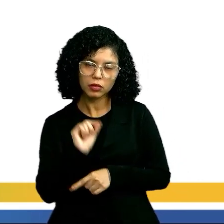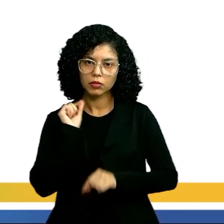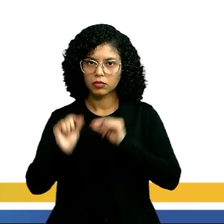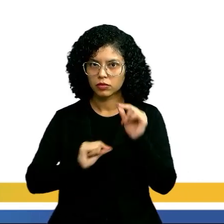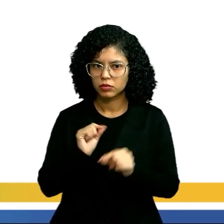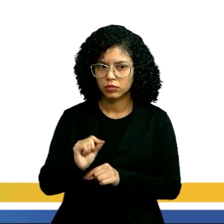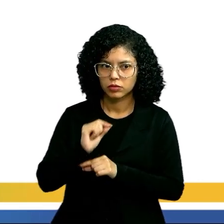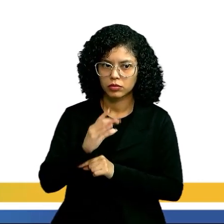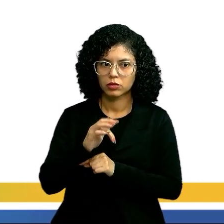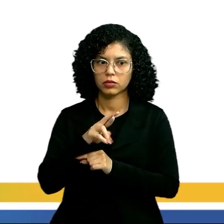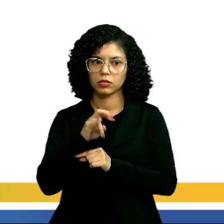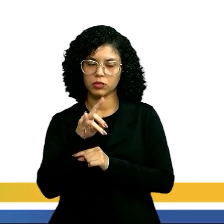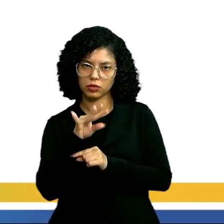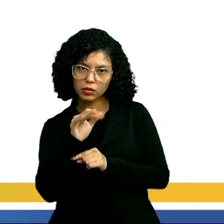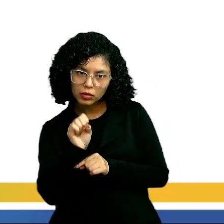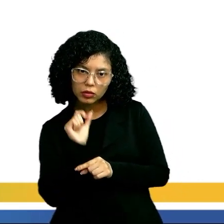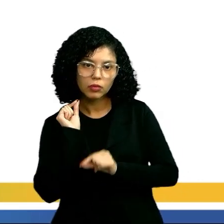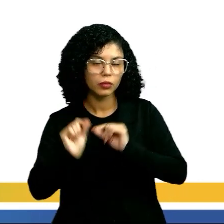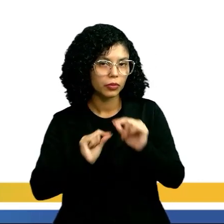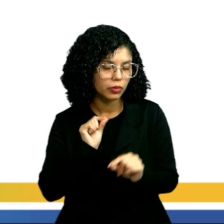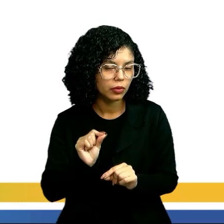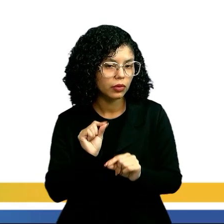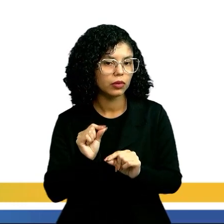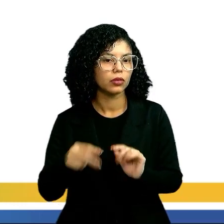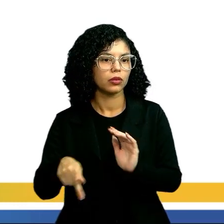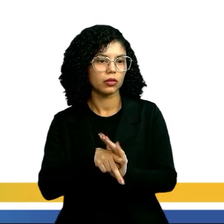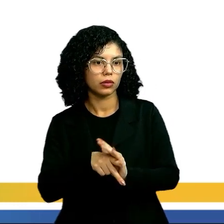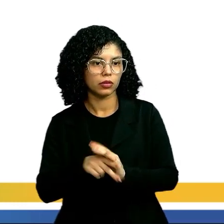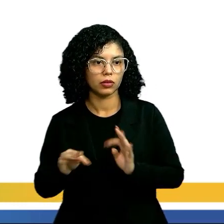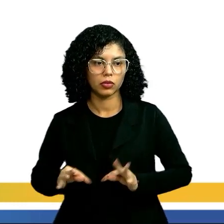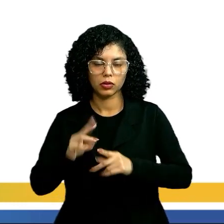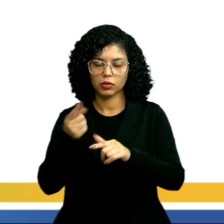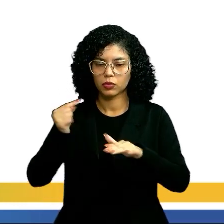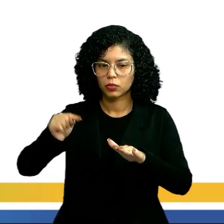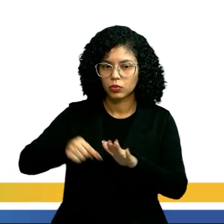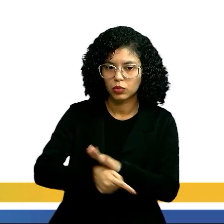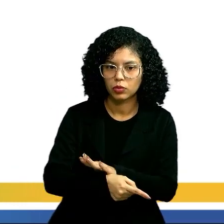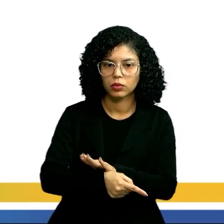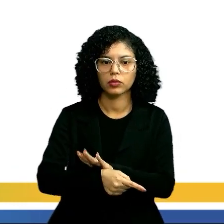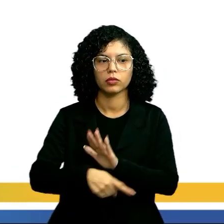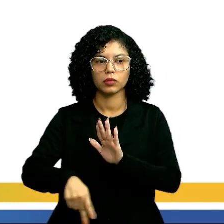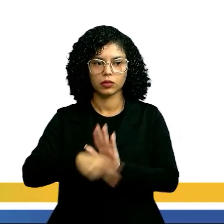Professor, o que é crista mitocondrial? É essa membrana interna